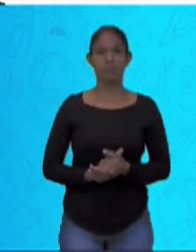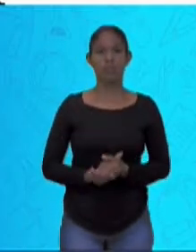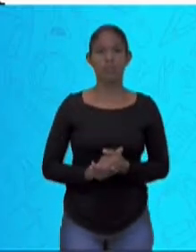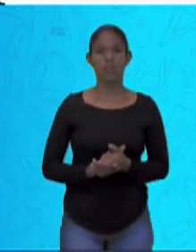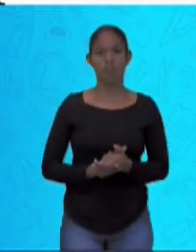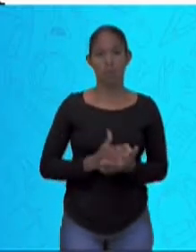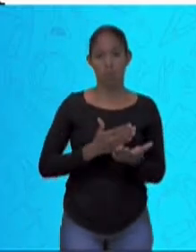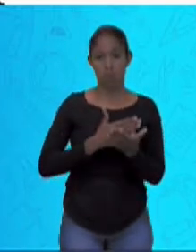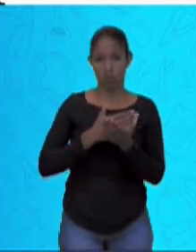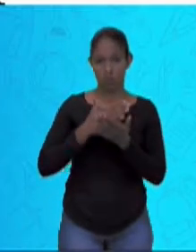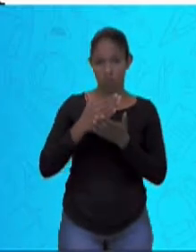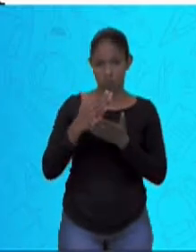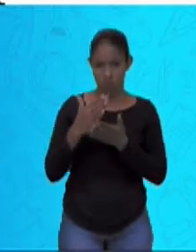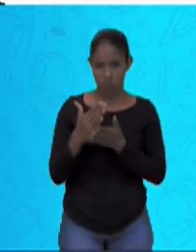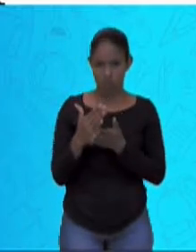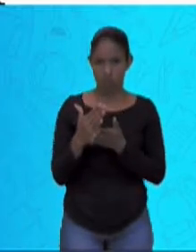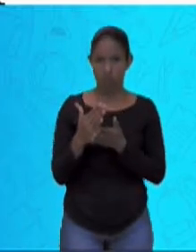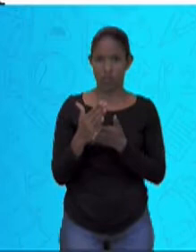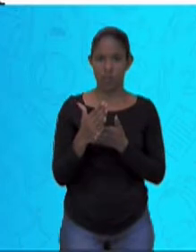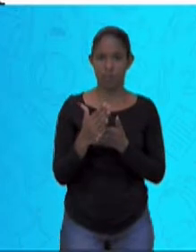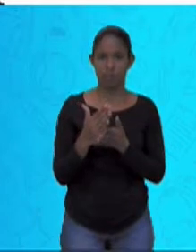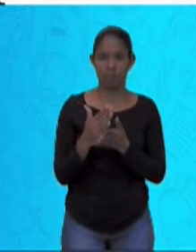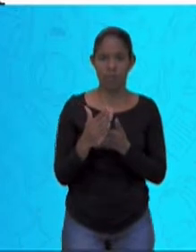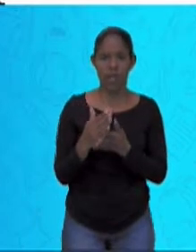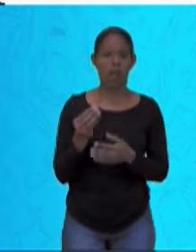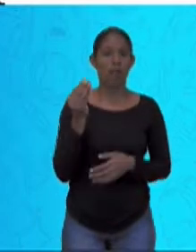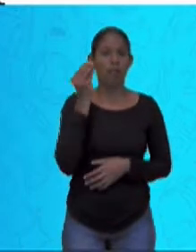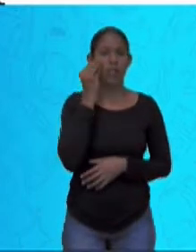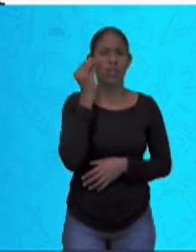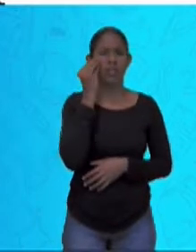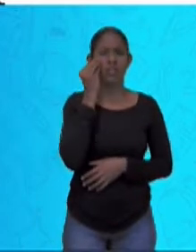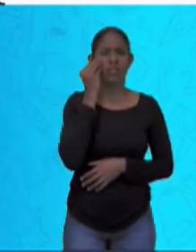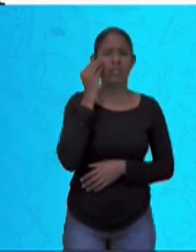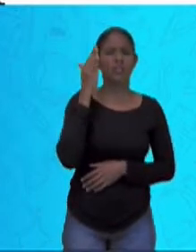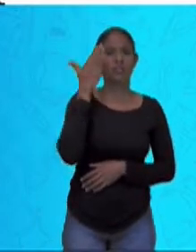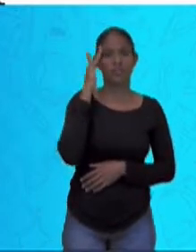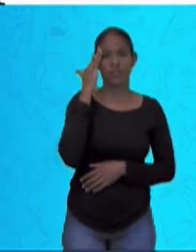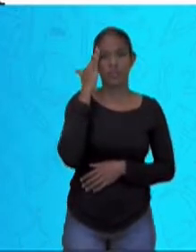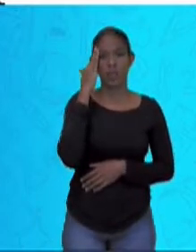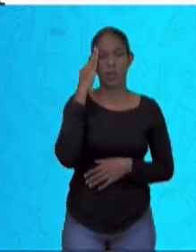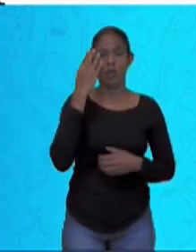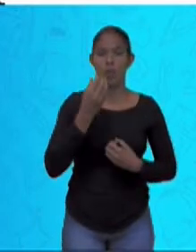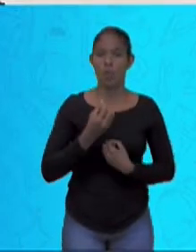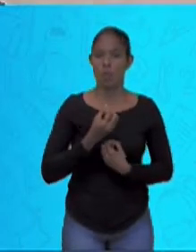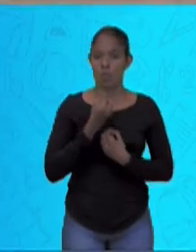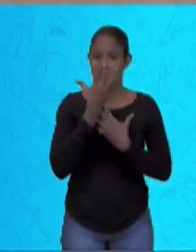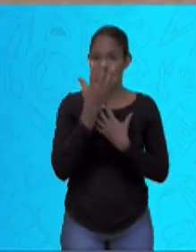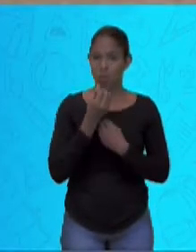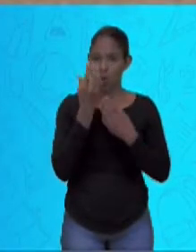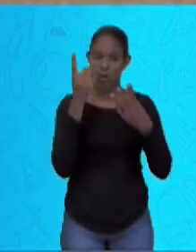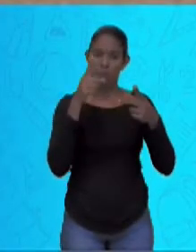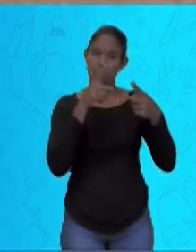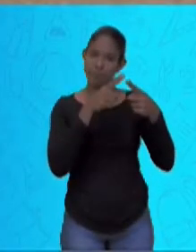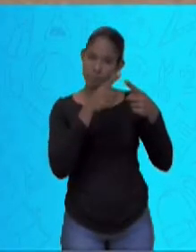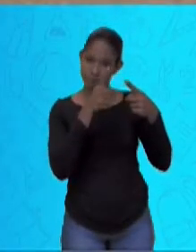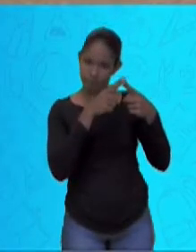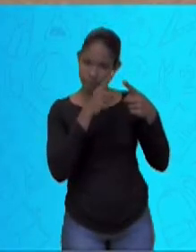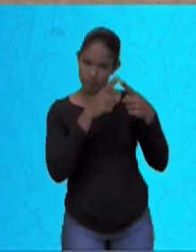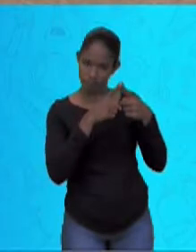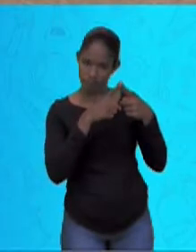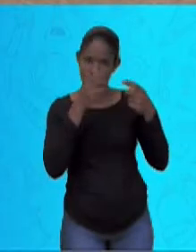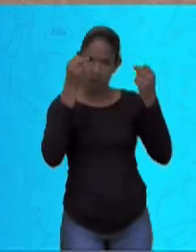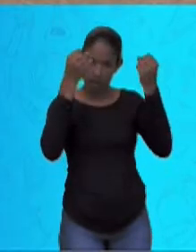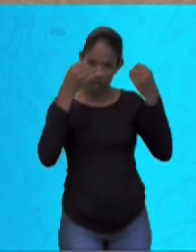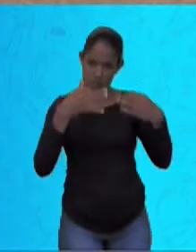Para começar, vamos então tentar entender. Poema, nós já falamos. Poema tem